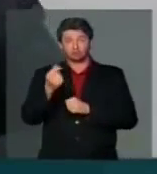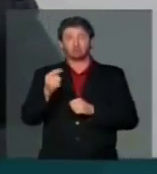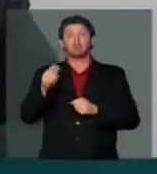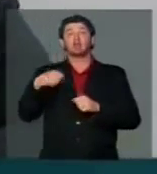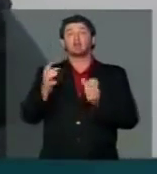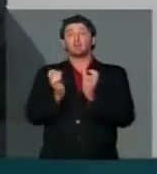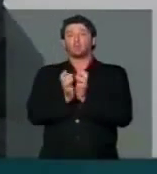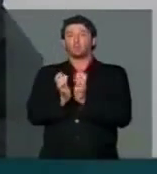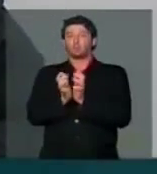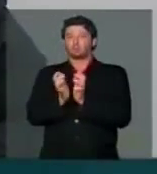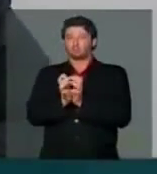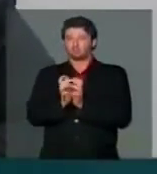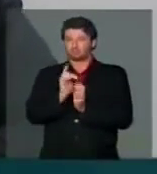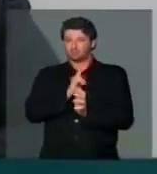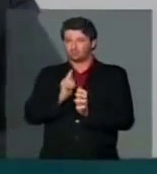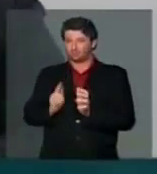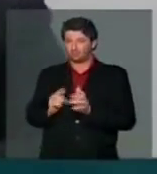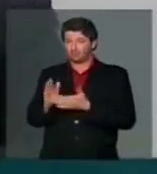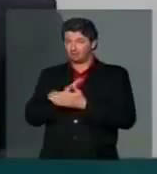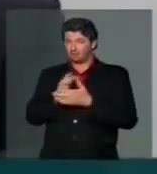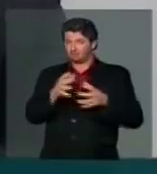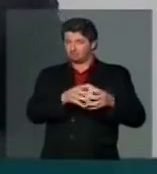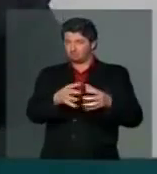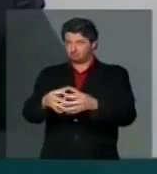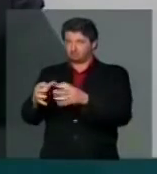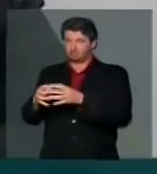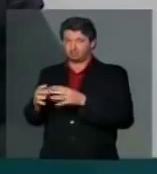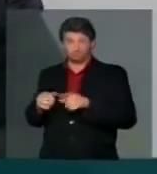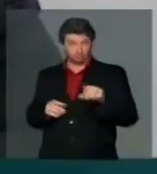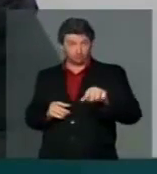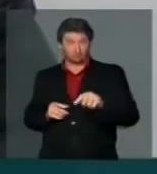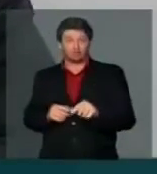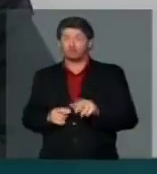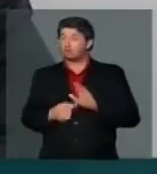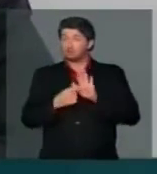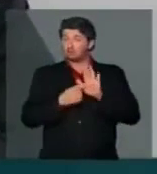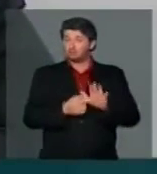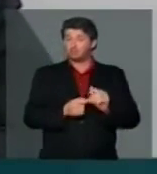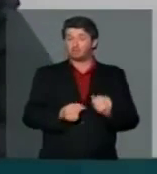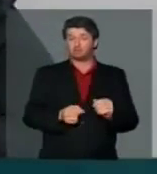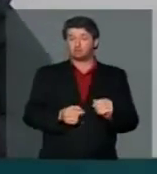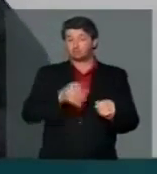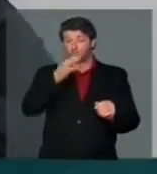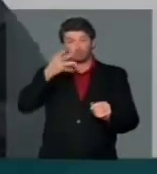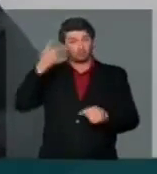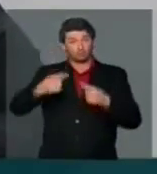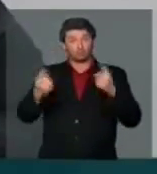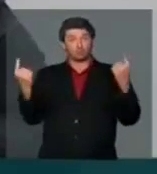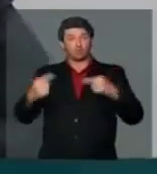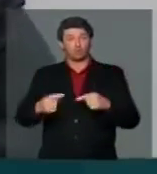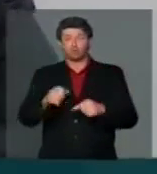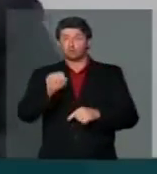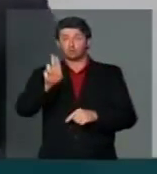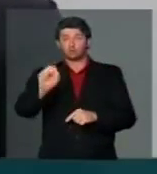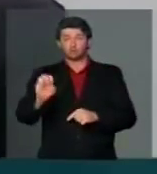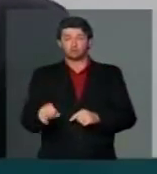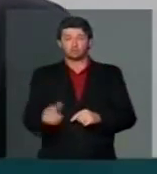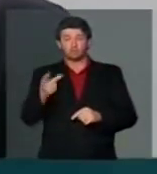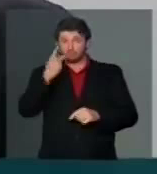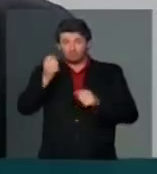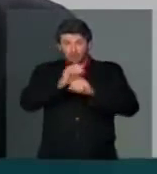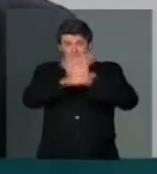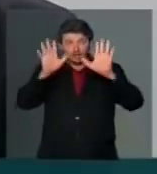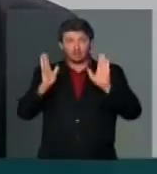grupos, setores de governo, que estão mostrando uma posição política contrária ao sistema, sejamos